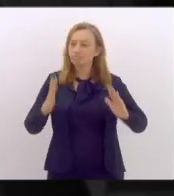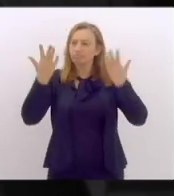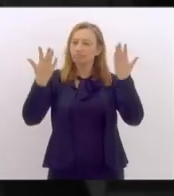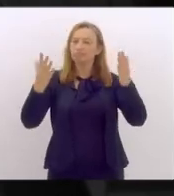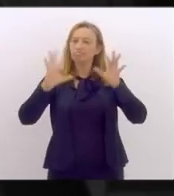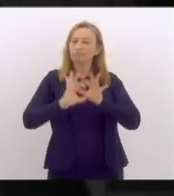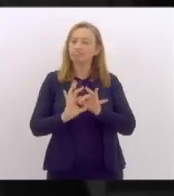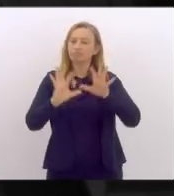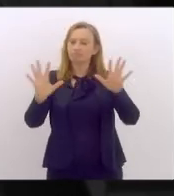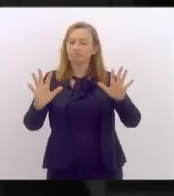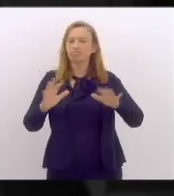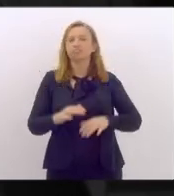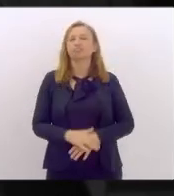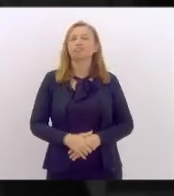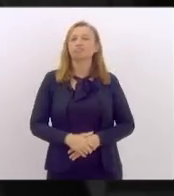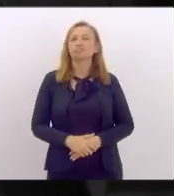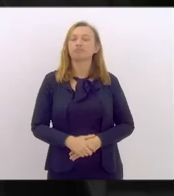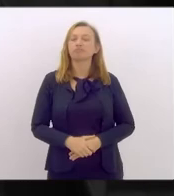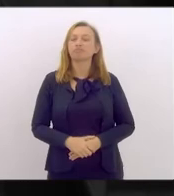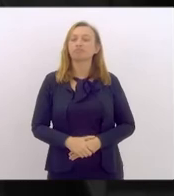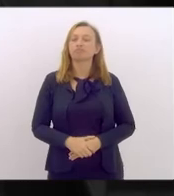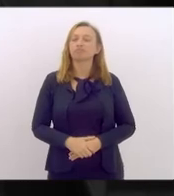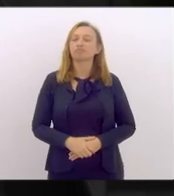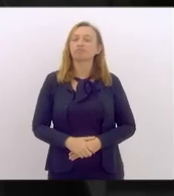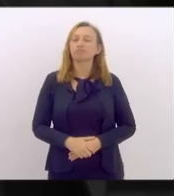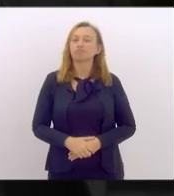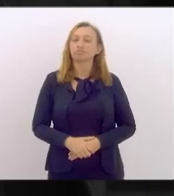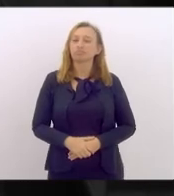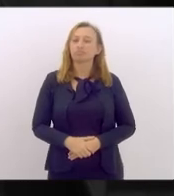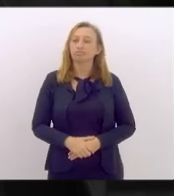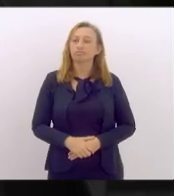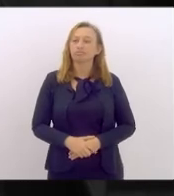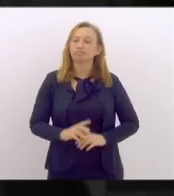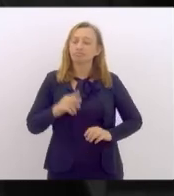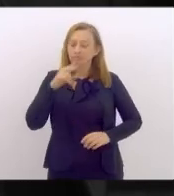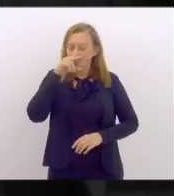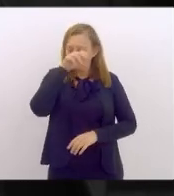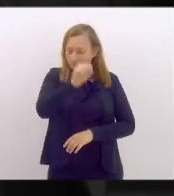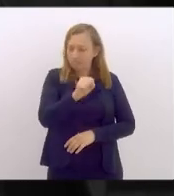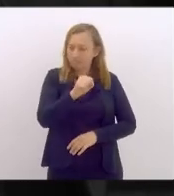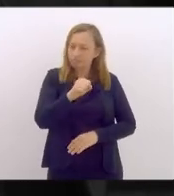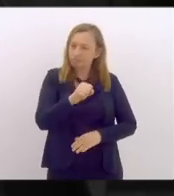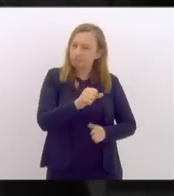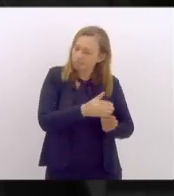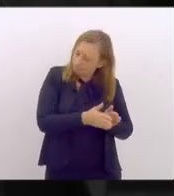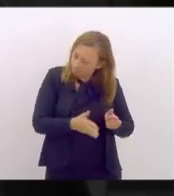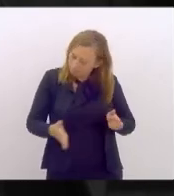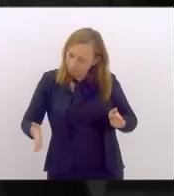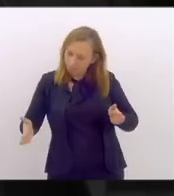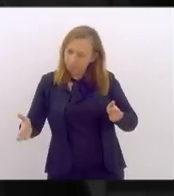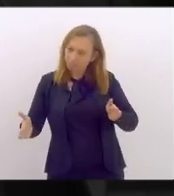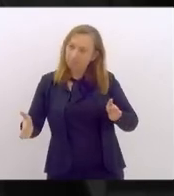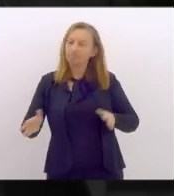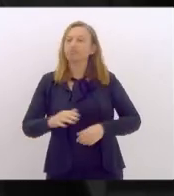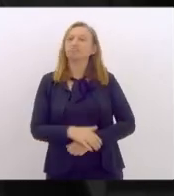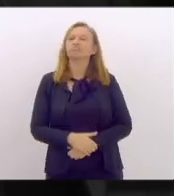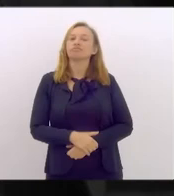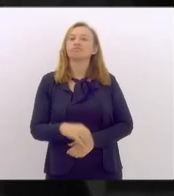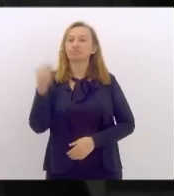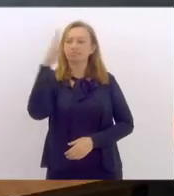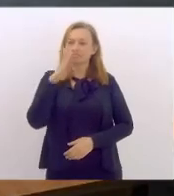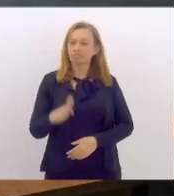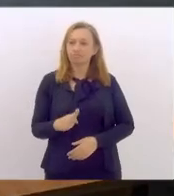cívica e um Horizonte de fortalecimento do processo civilizatório no